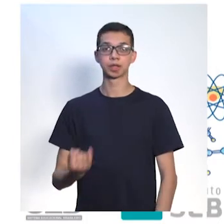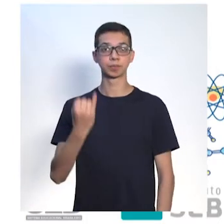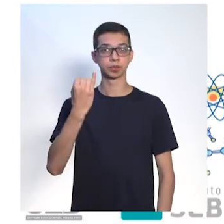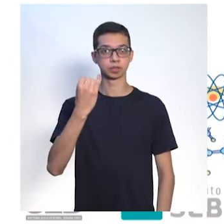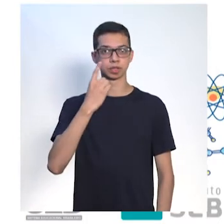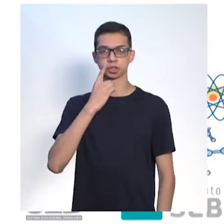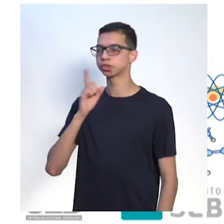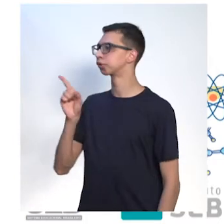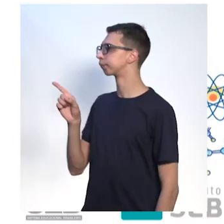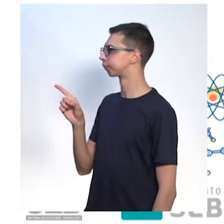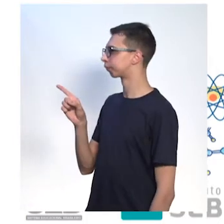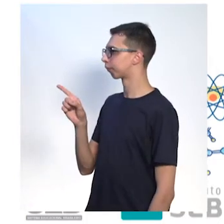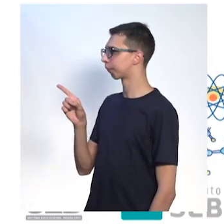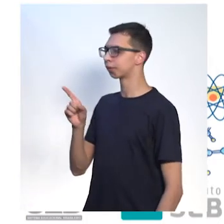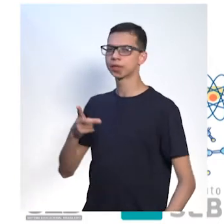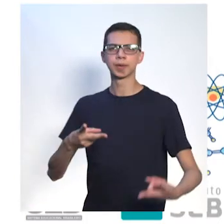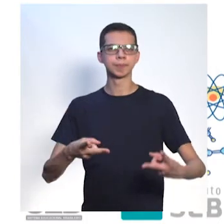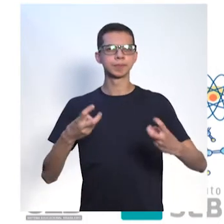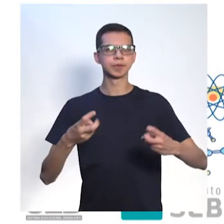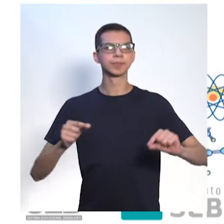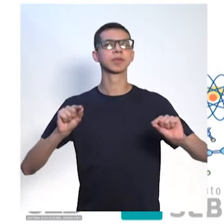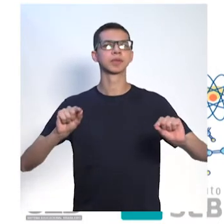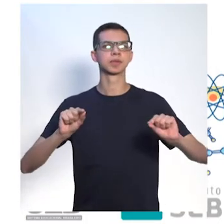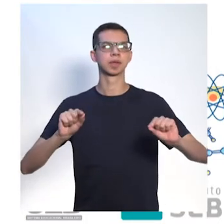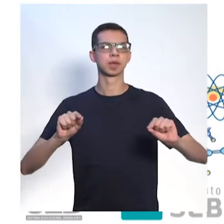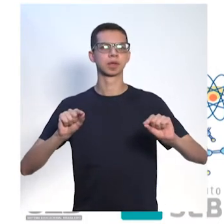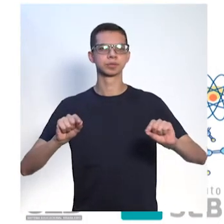slide, você vai ver aí que quem tem a